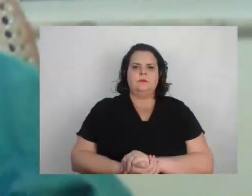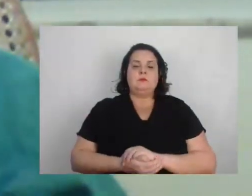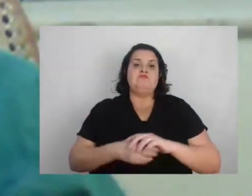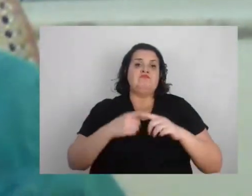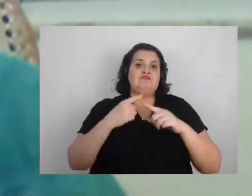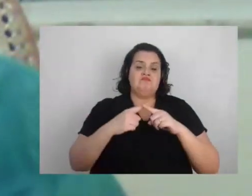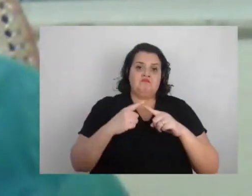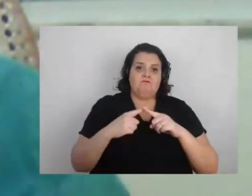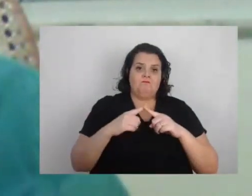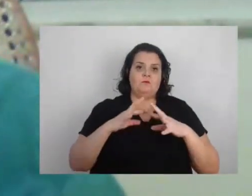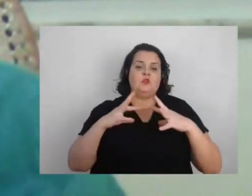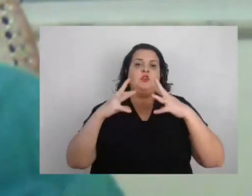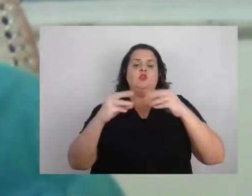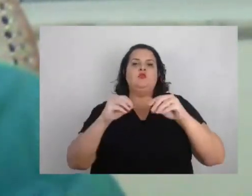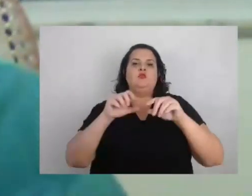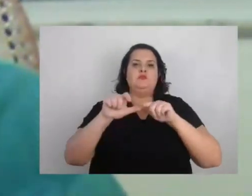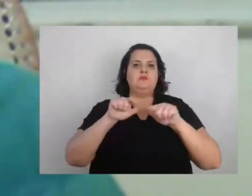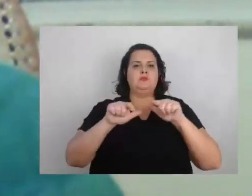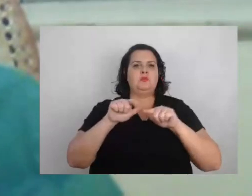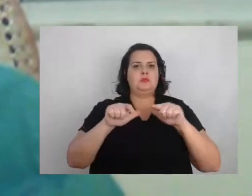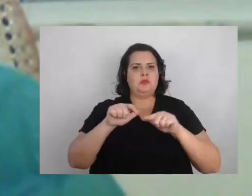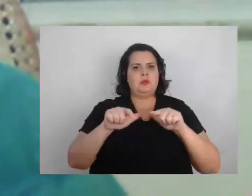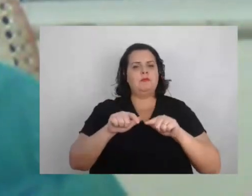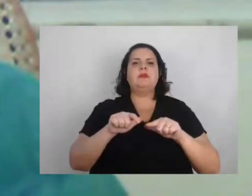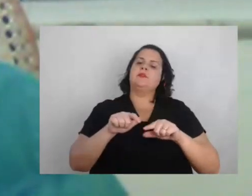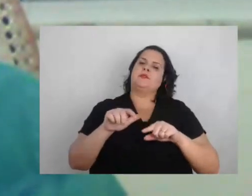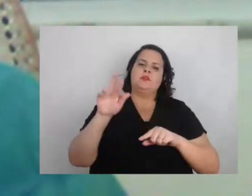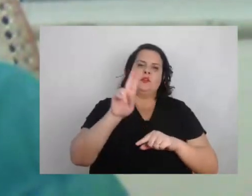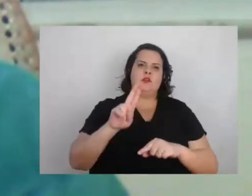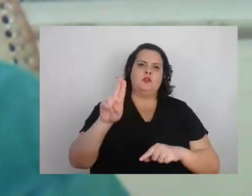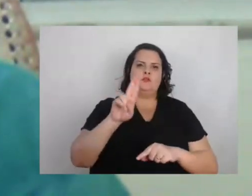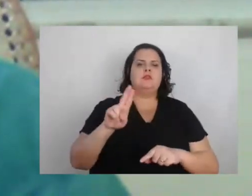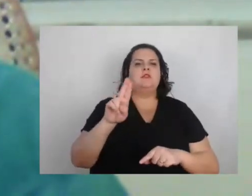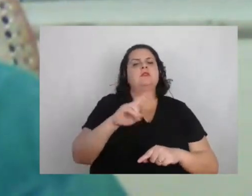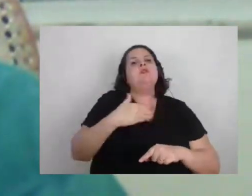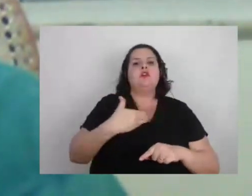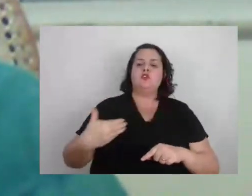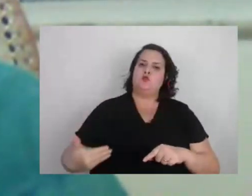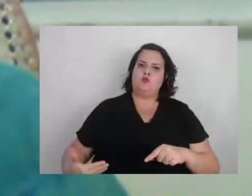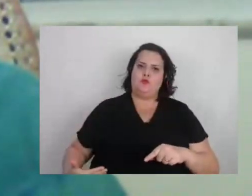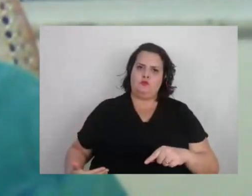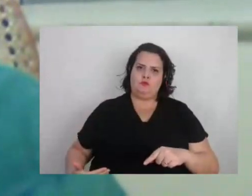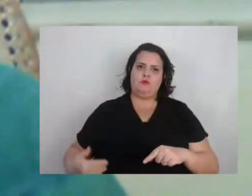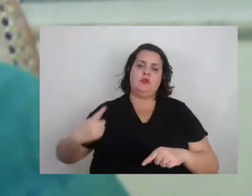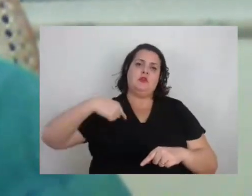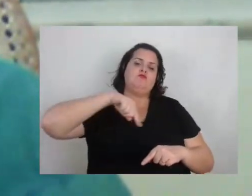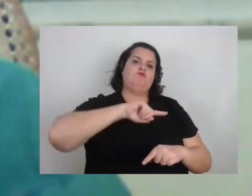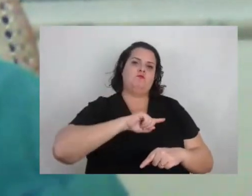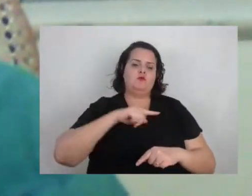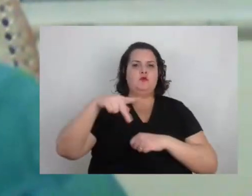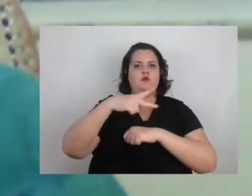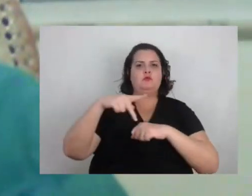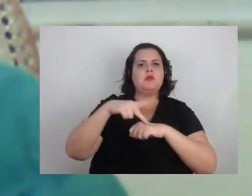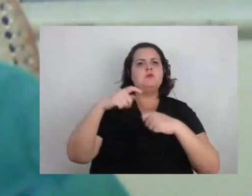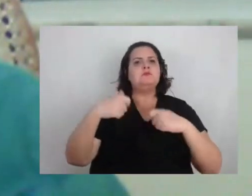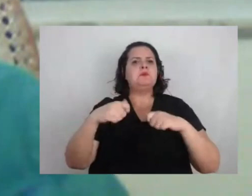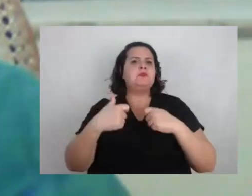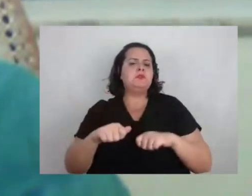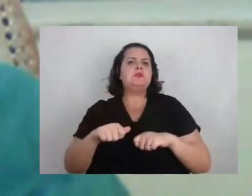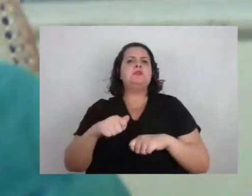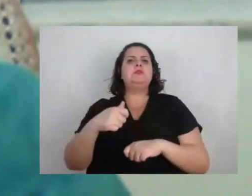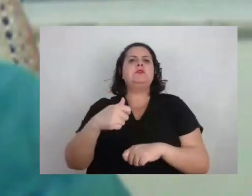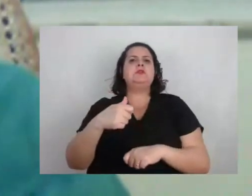país, contribuindo com inquéritos de prevalência, fazendo testes de vacinas, fazendo testes de